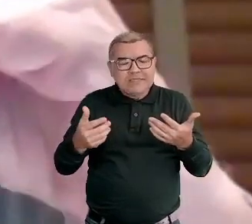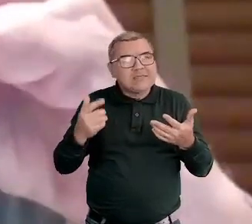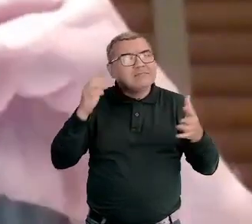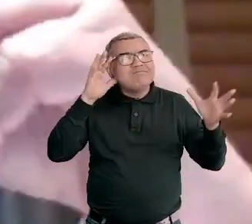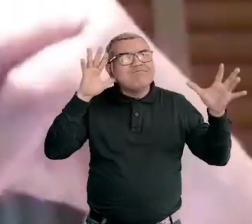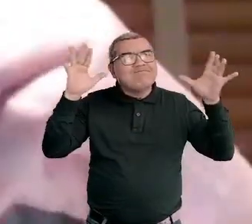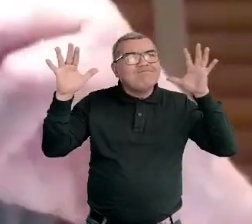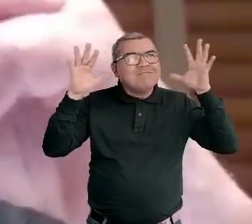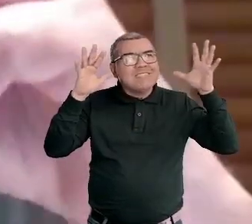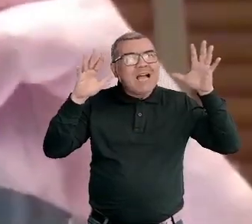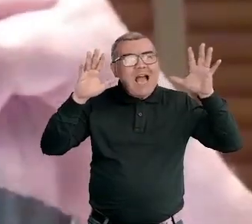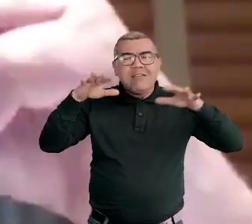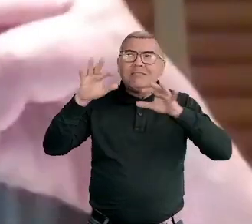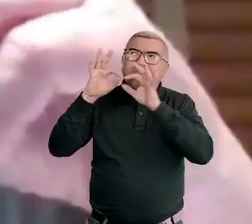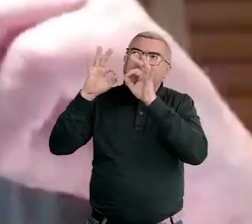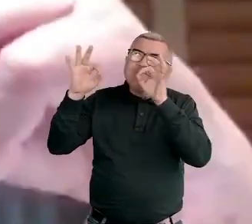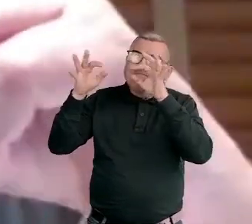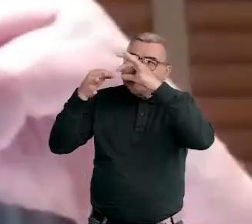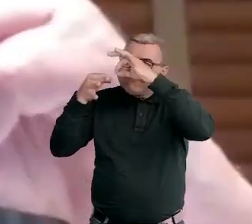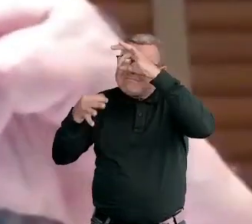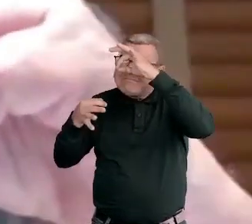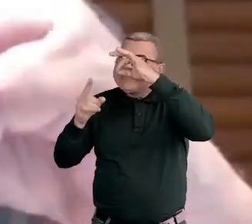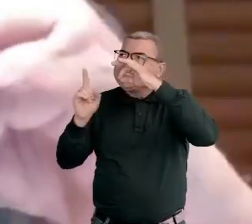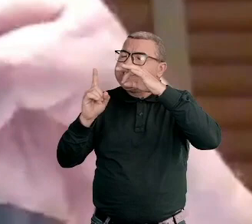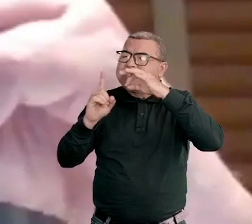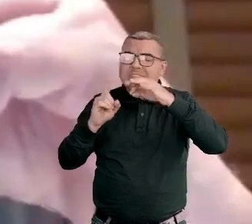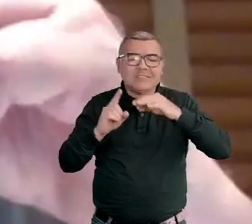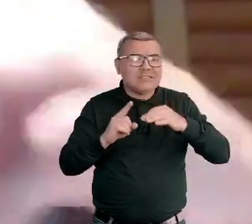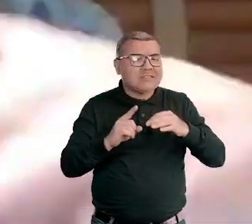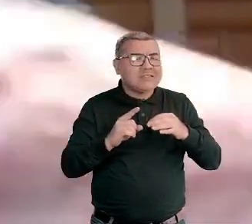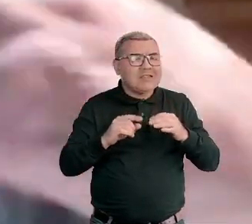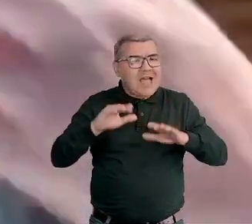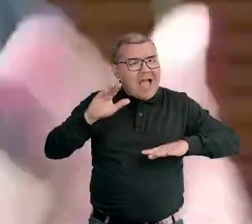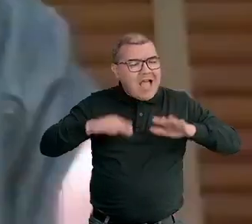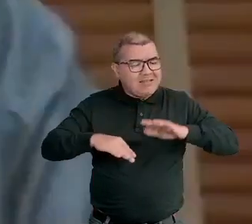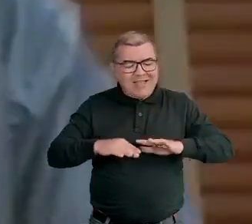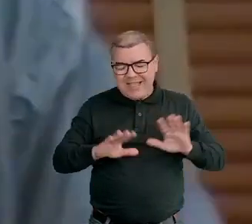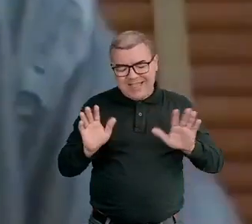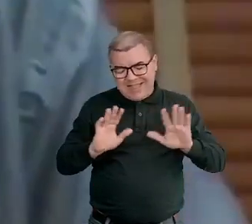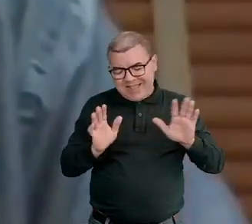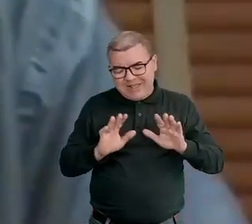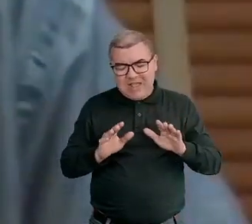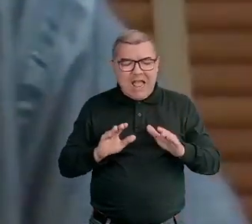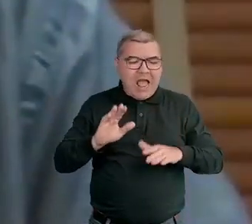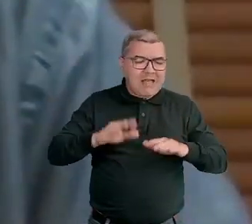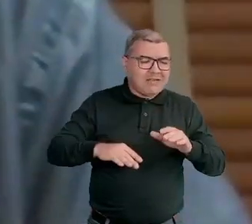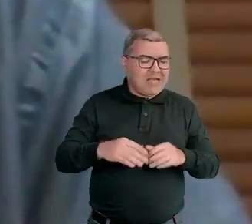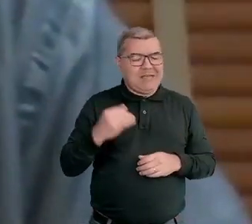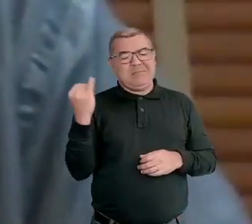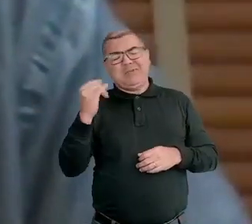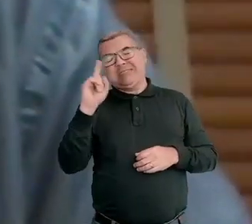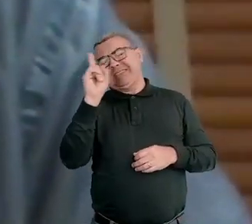de avaliação muito difícil, altamente questionável e, muitas vezes,